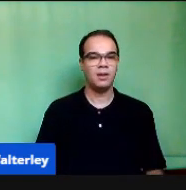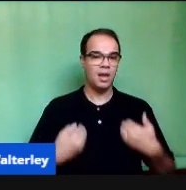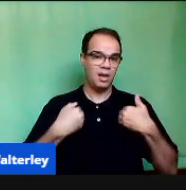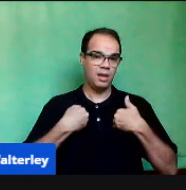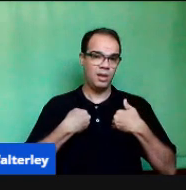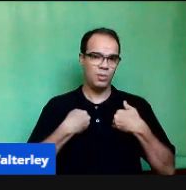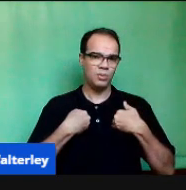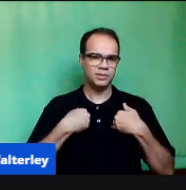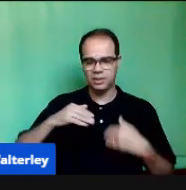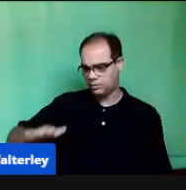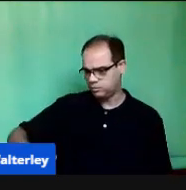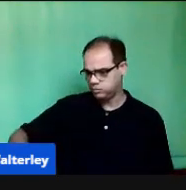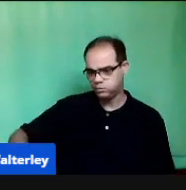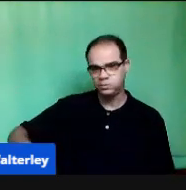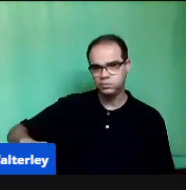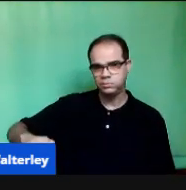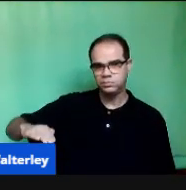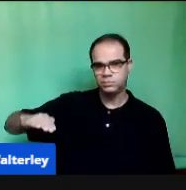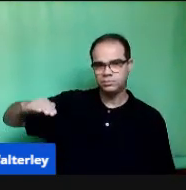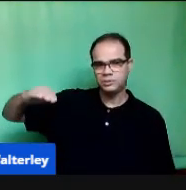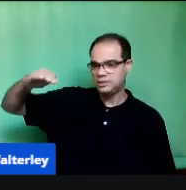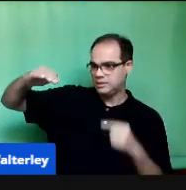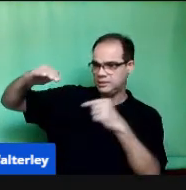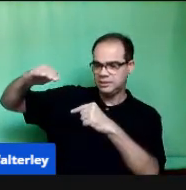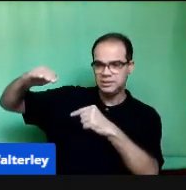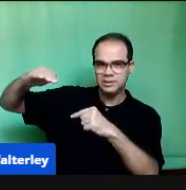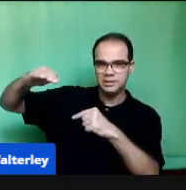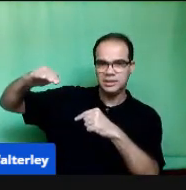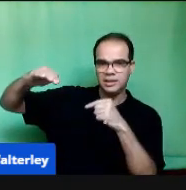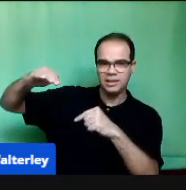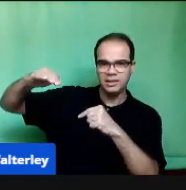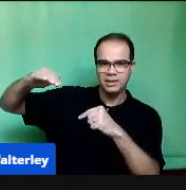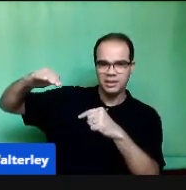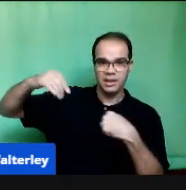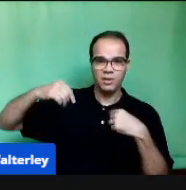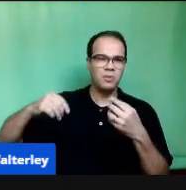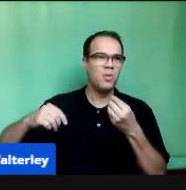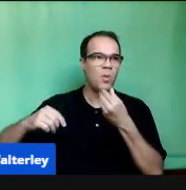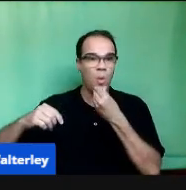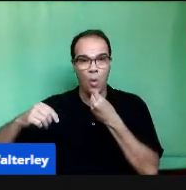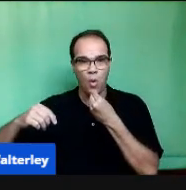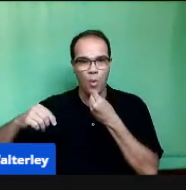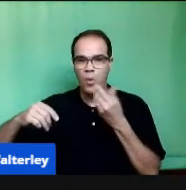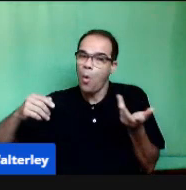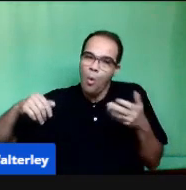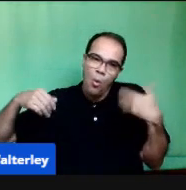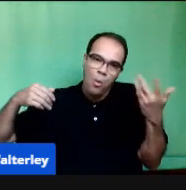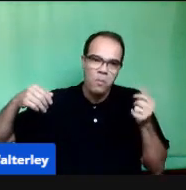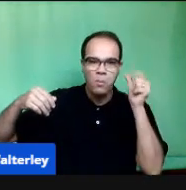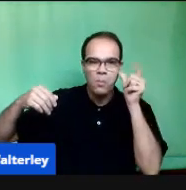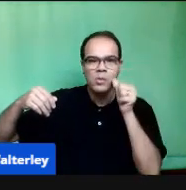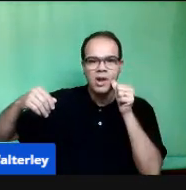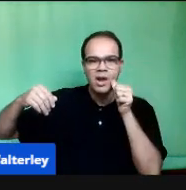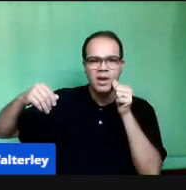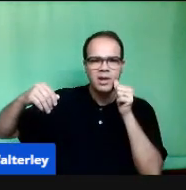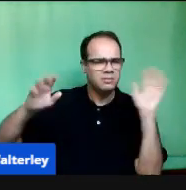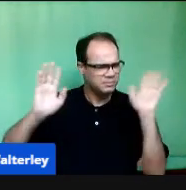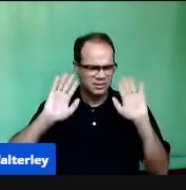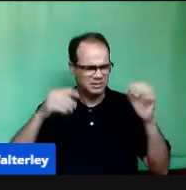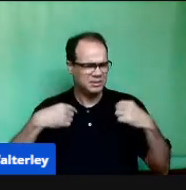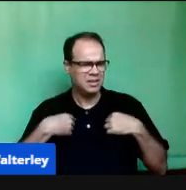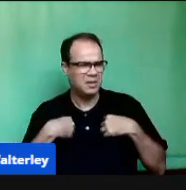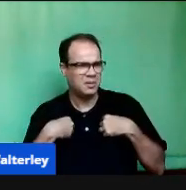criança preso num corpo que não é meu. E aí imaginem o grande sofrimento